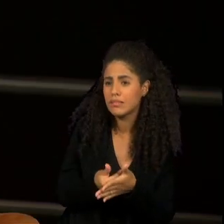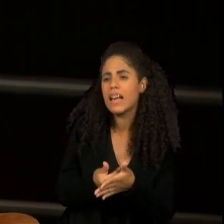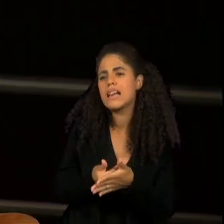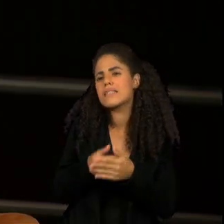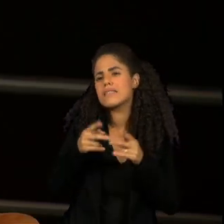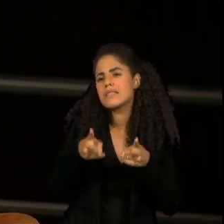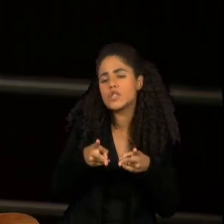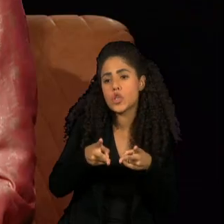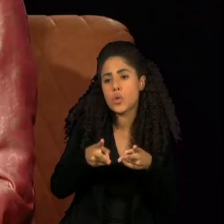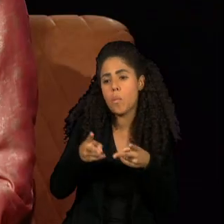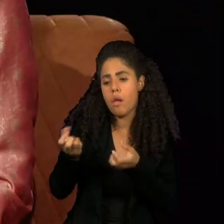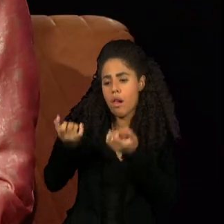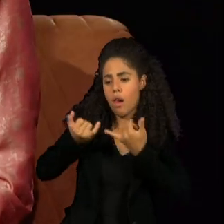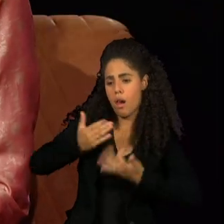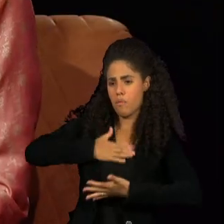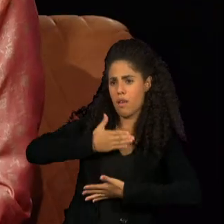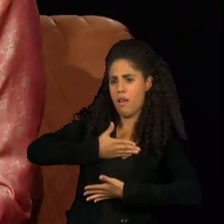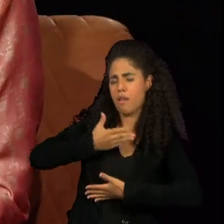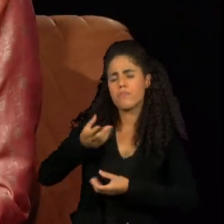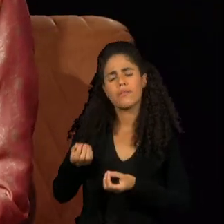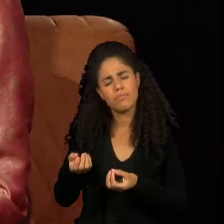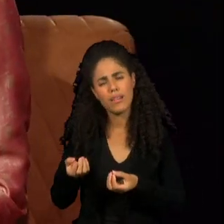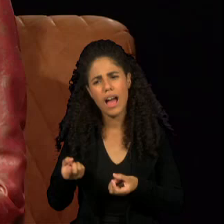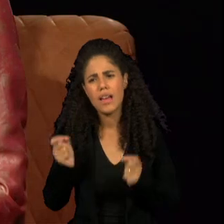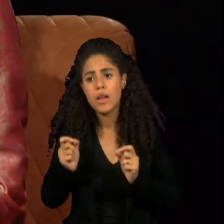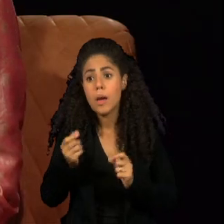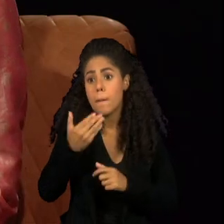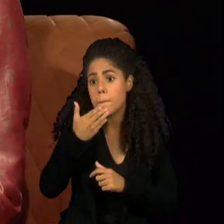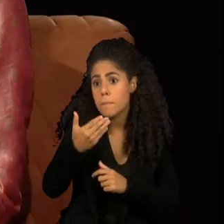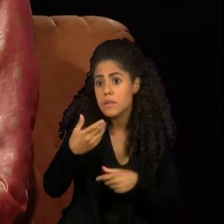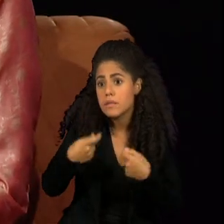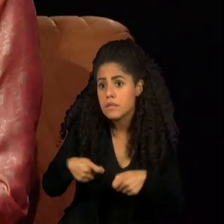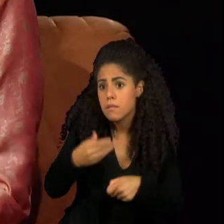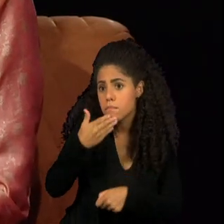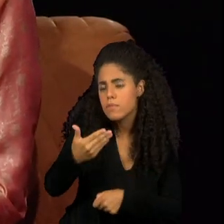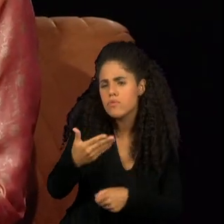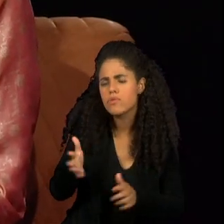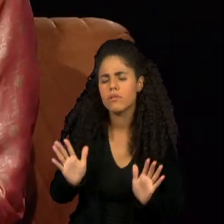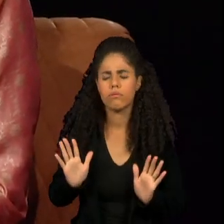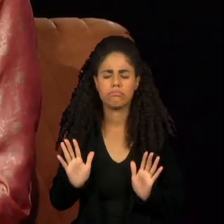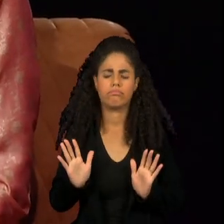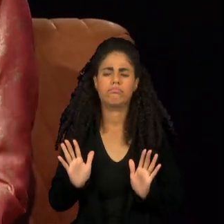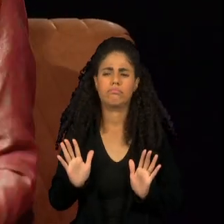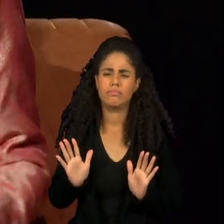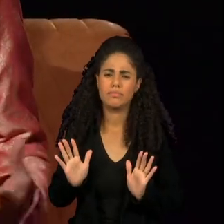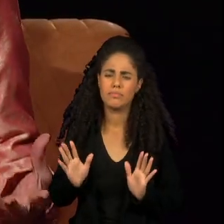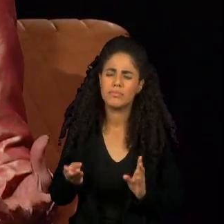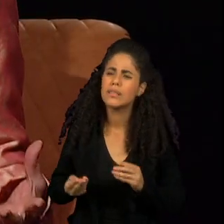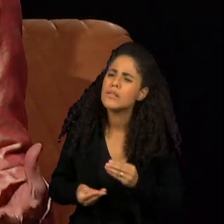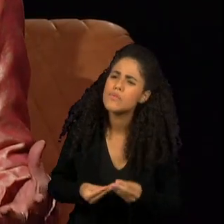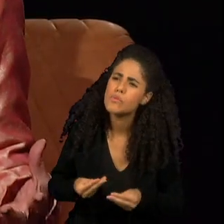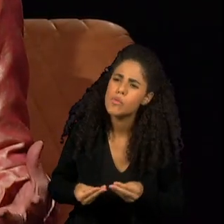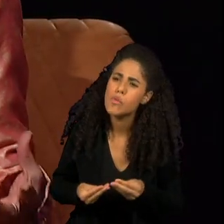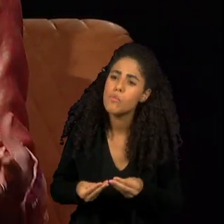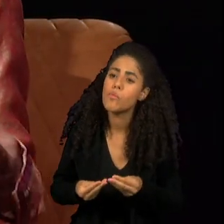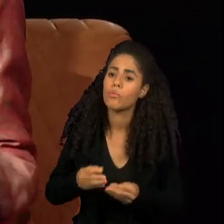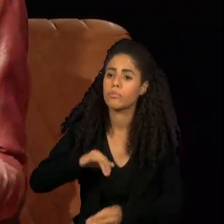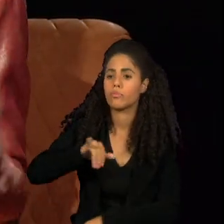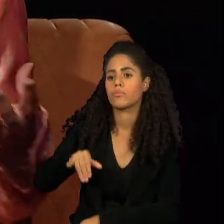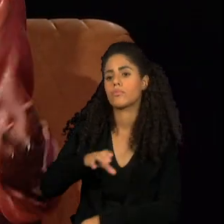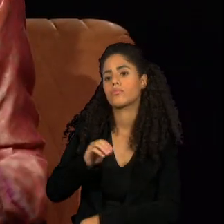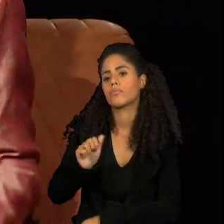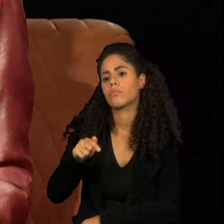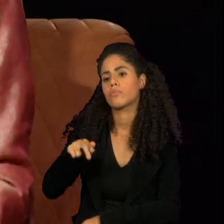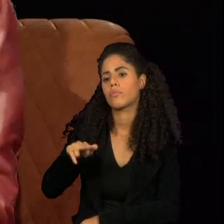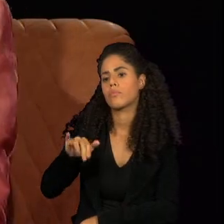que me contou isso. Disse, Helena, as pessoas têm que pedir. E o Joaquim Pedro foi o